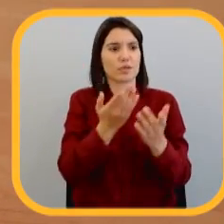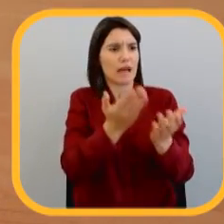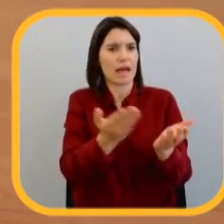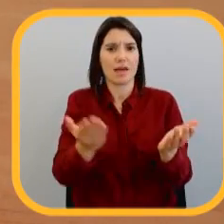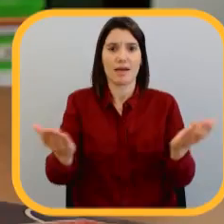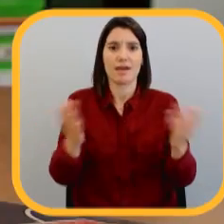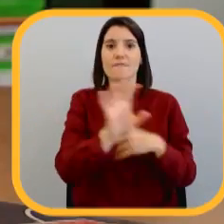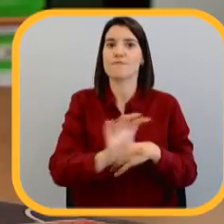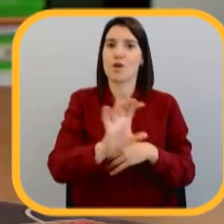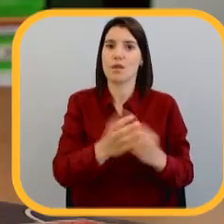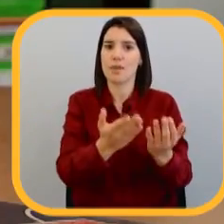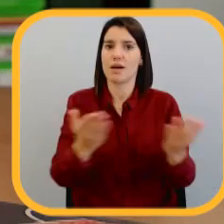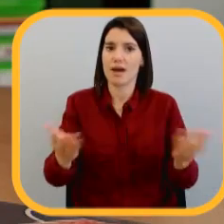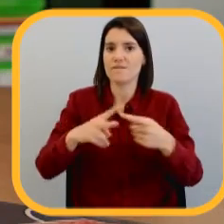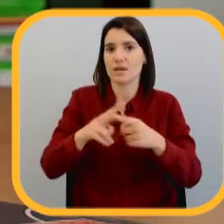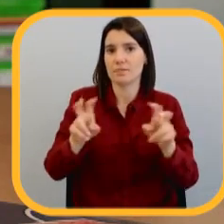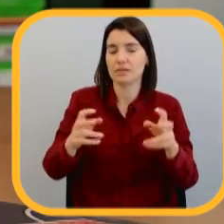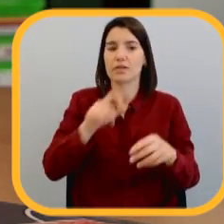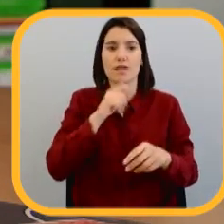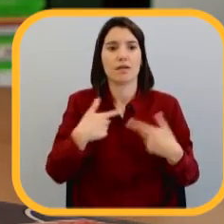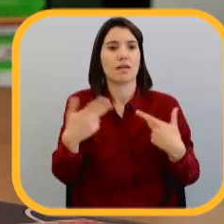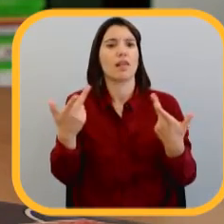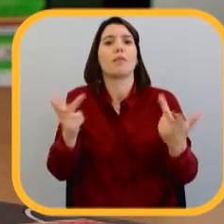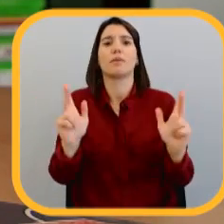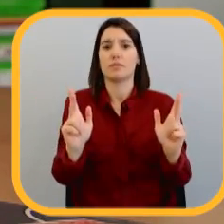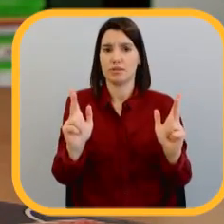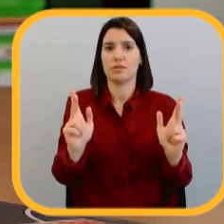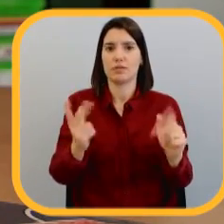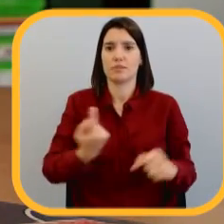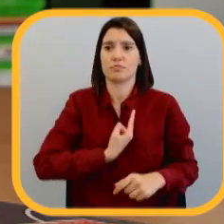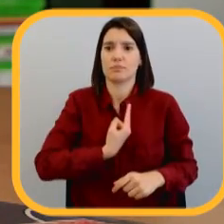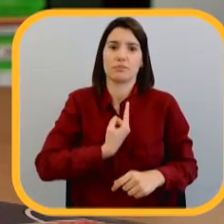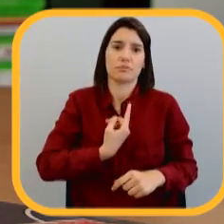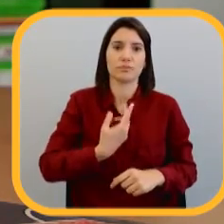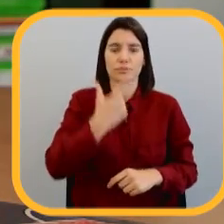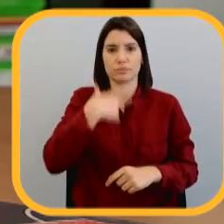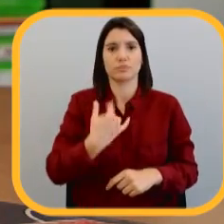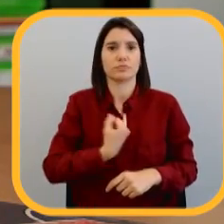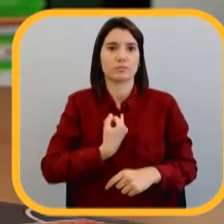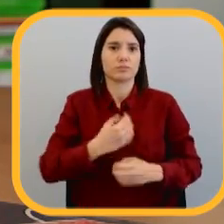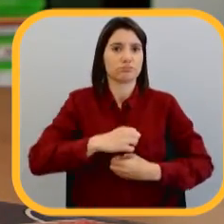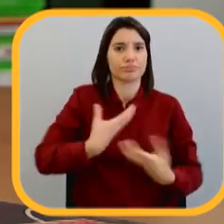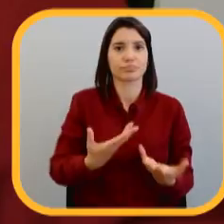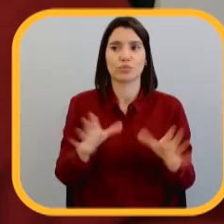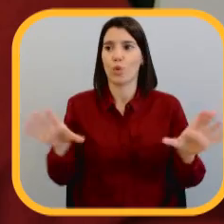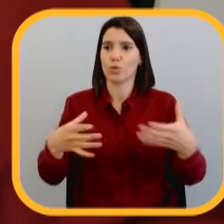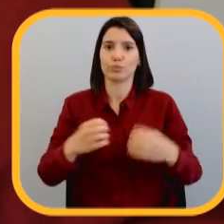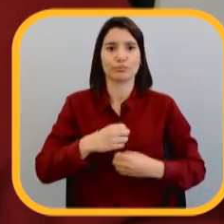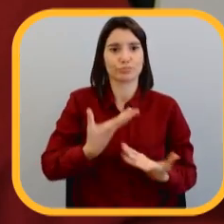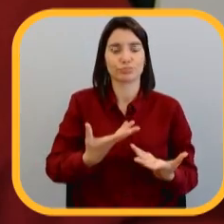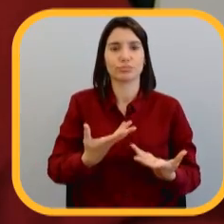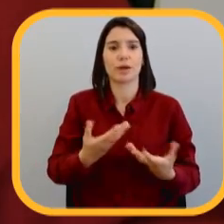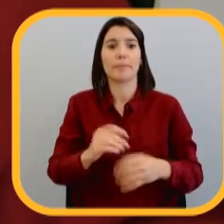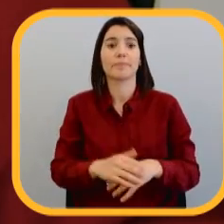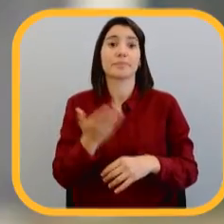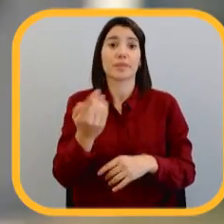série de ferramentas ao seu dispor que lhes permite uma grande liberdade ao nível da expressão individual e coletiva. É importante que